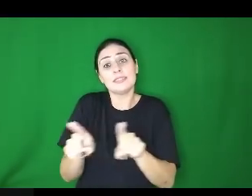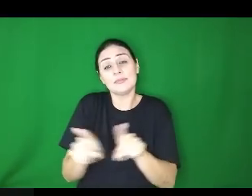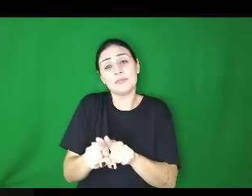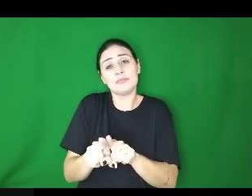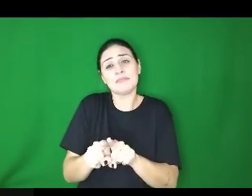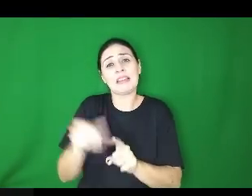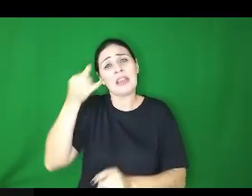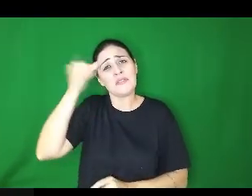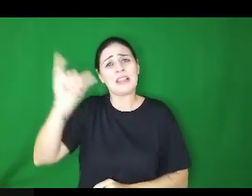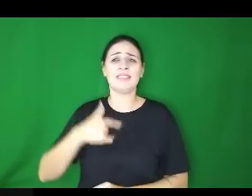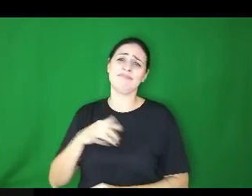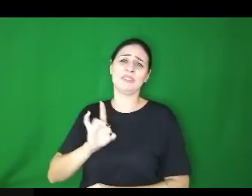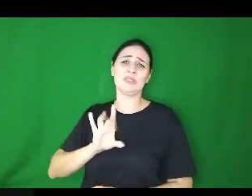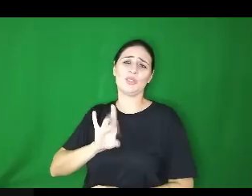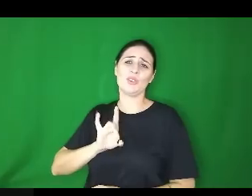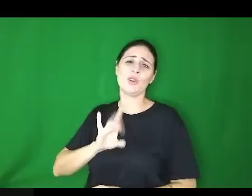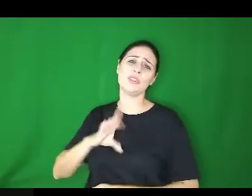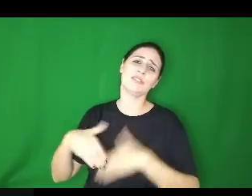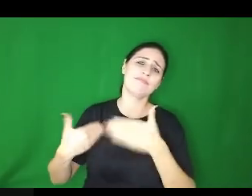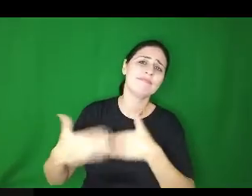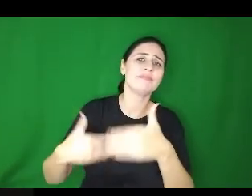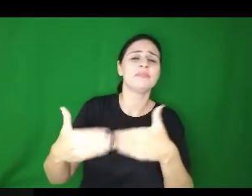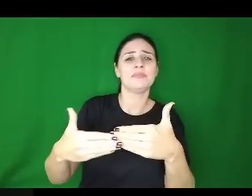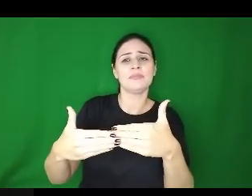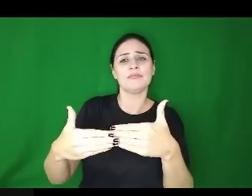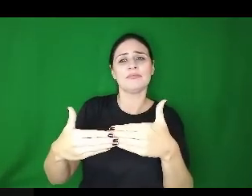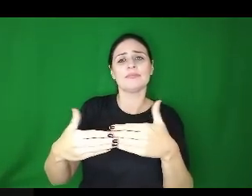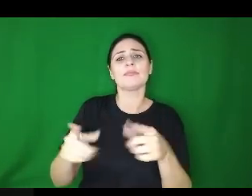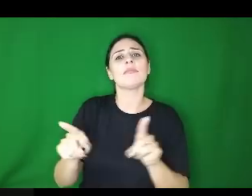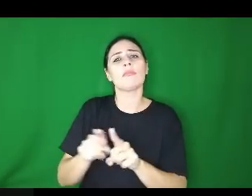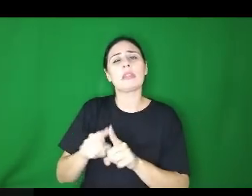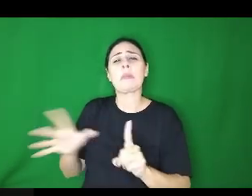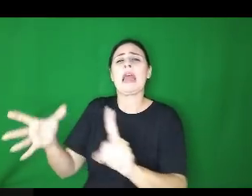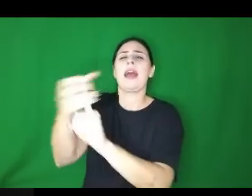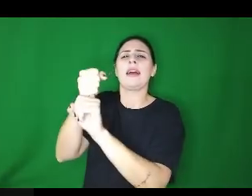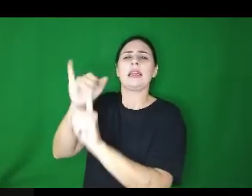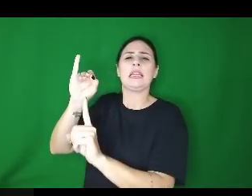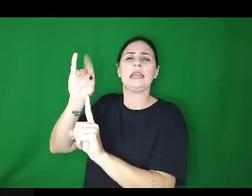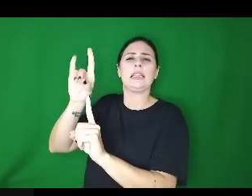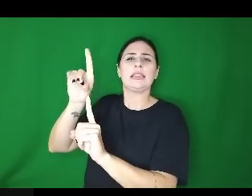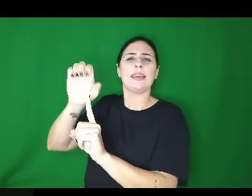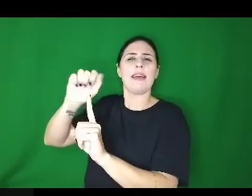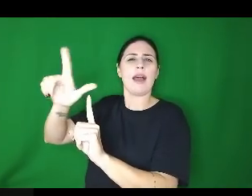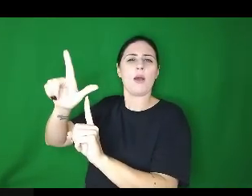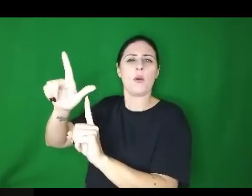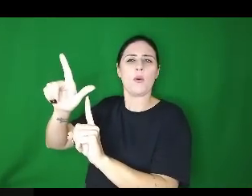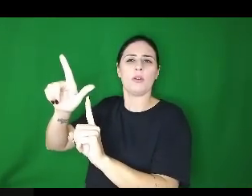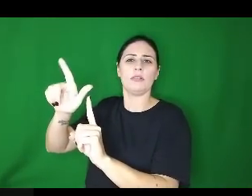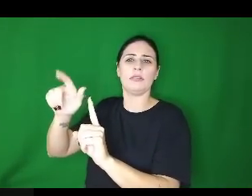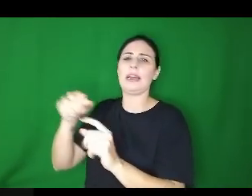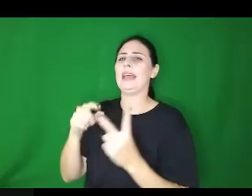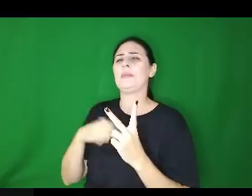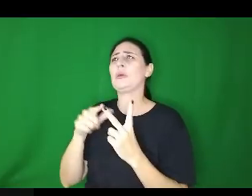não acontecem, né, então, um caminho é investir na colaboração entre pares. Não pense